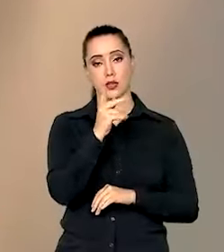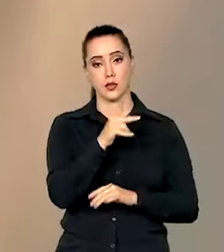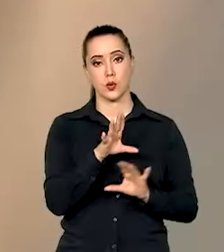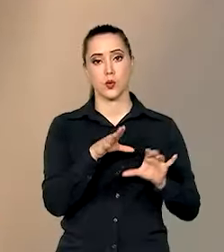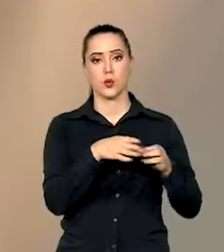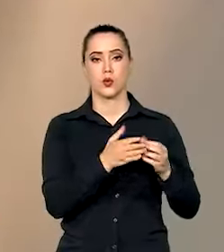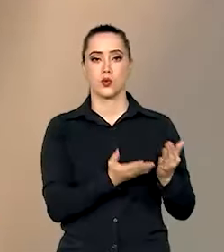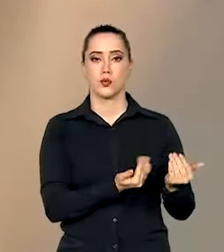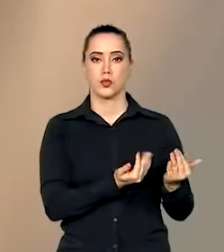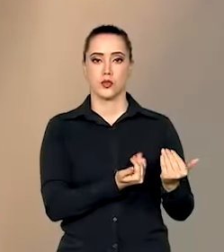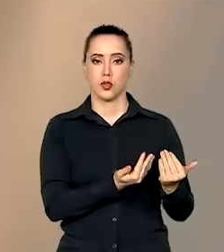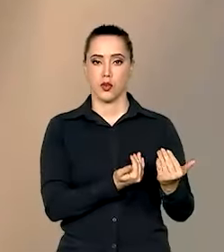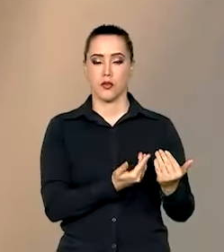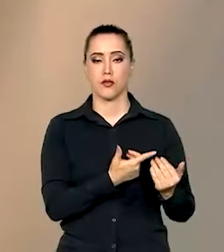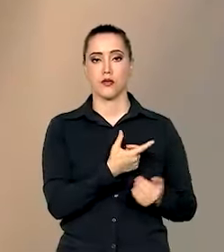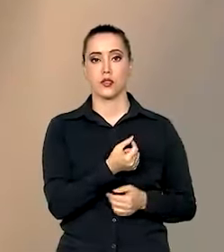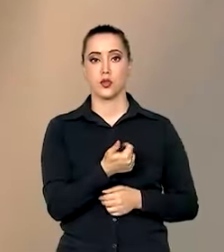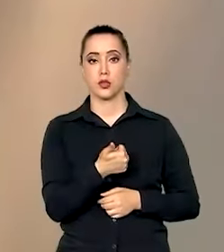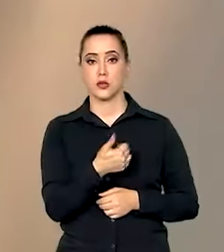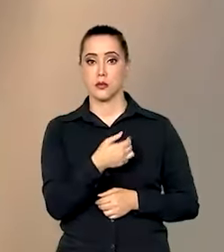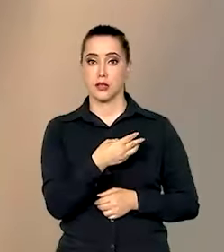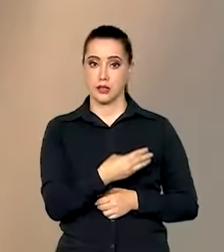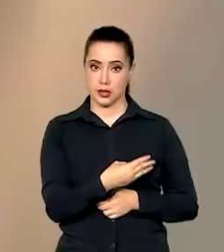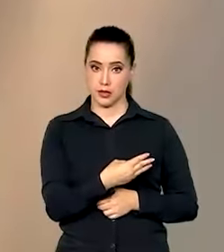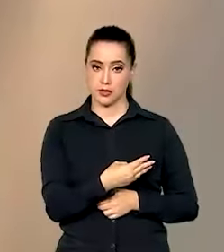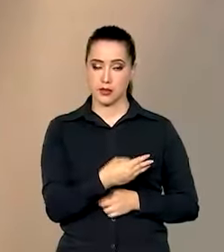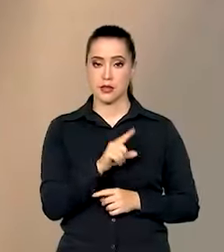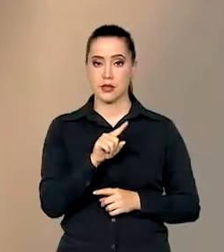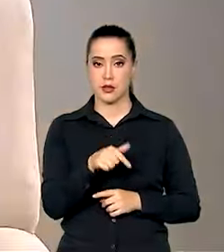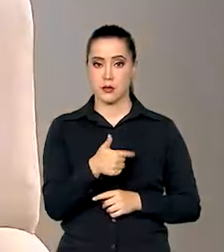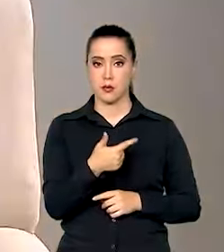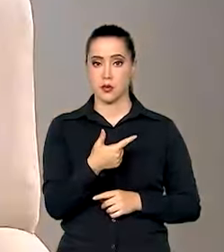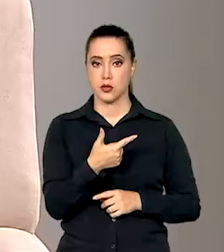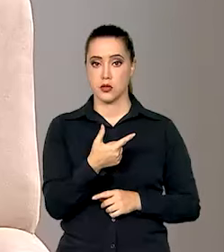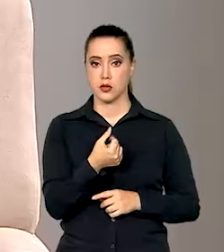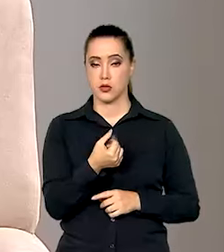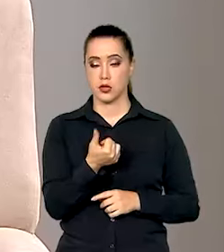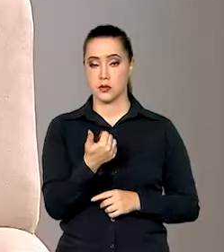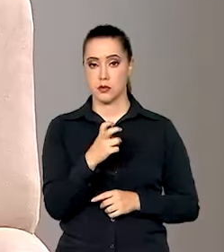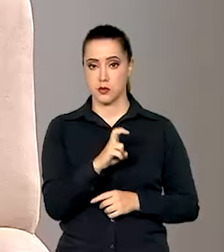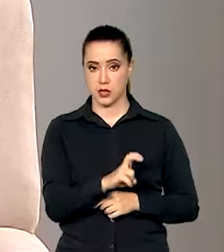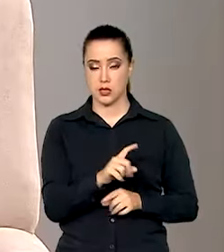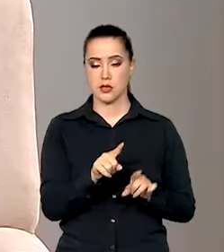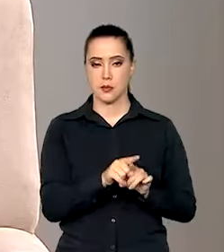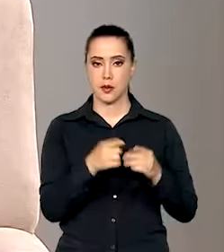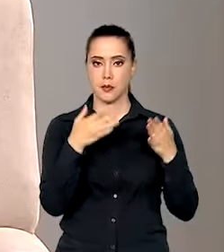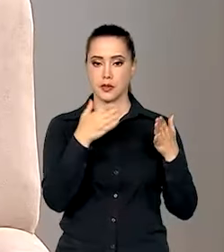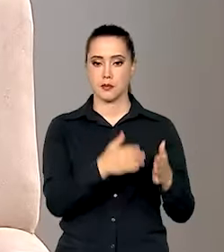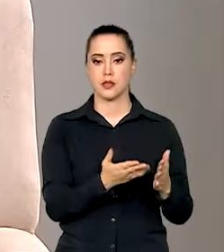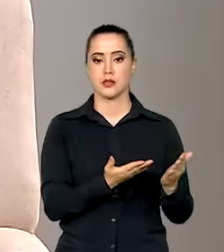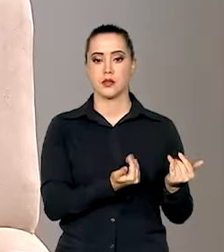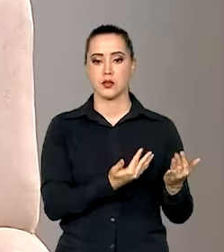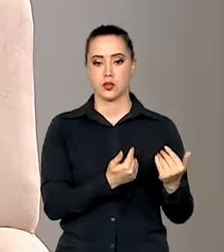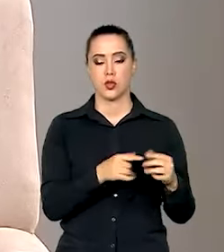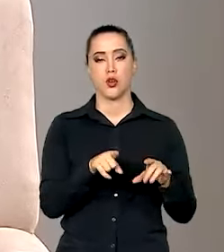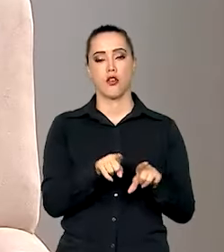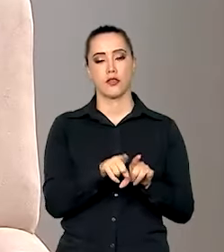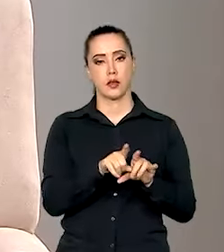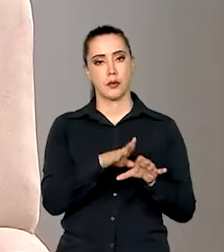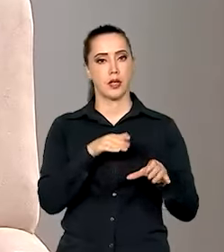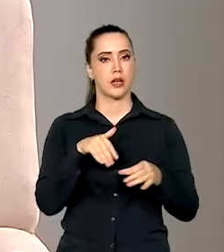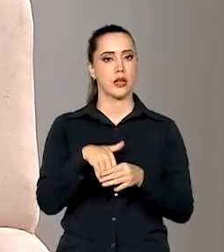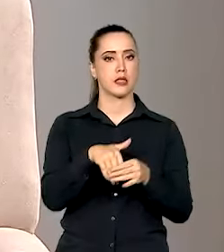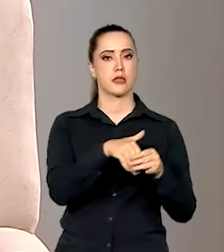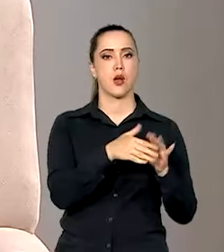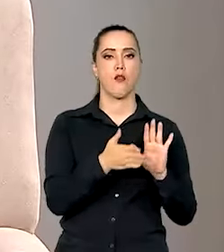o Participatório da Juventude de 2013. Em 2015, nós tivemos uma conferência também com a etapa digital e a eleição das